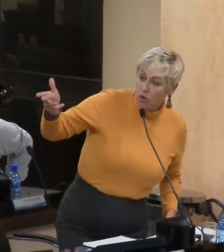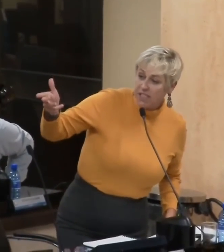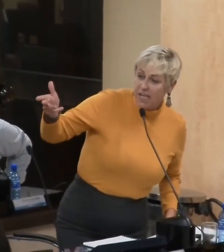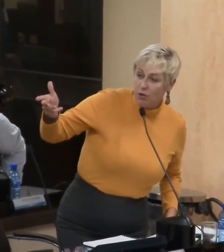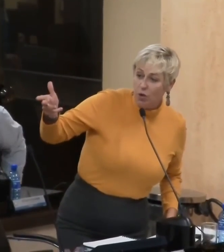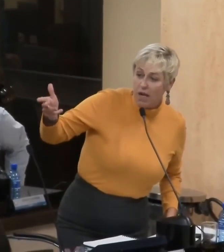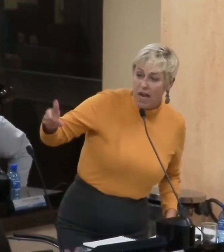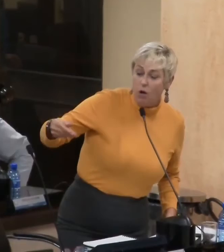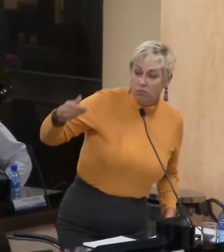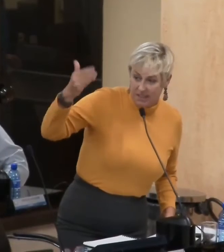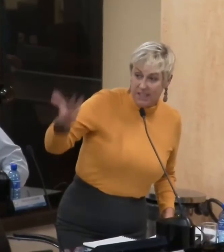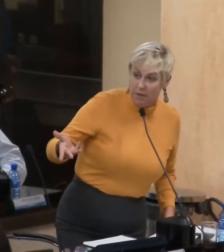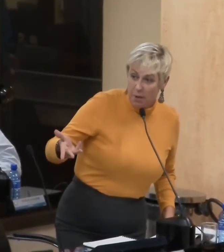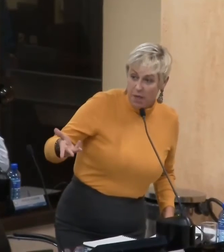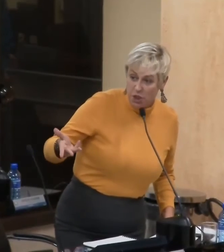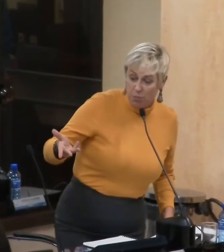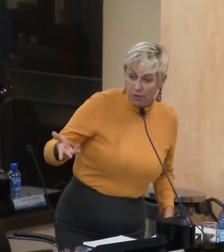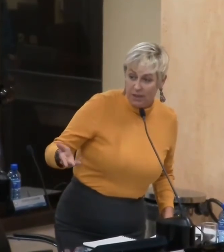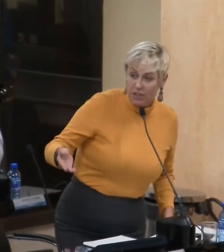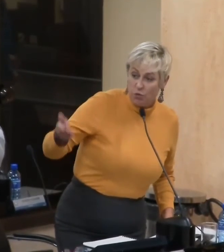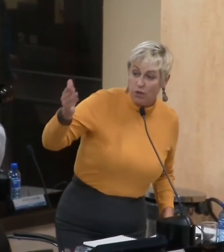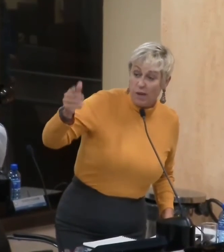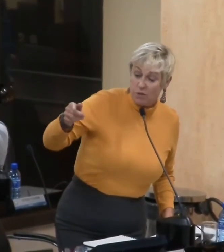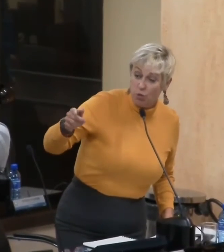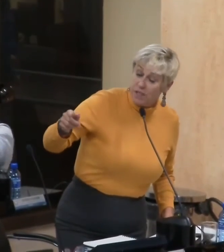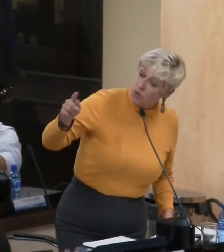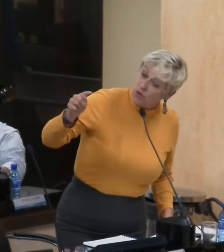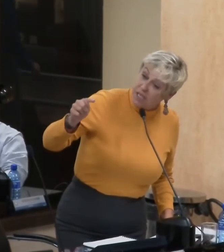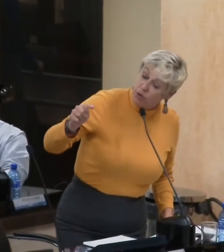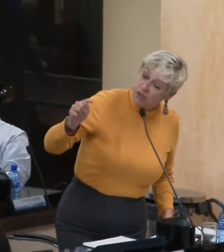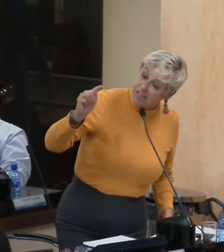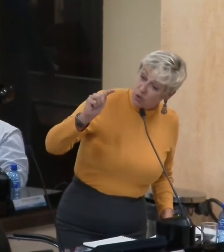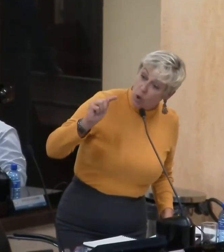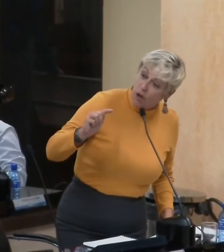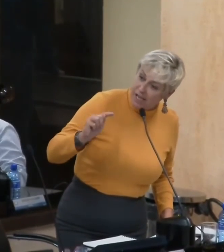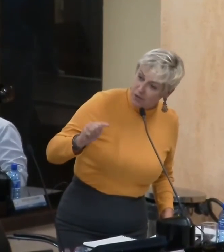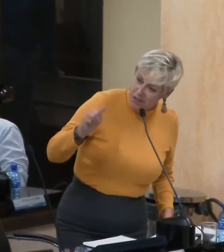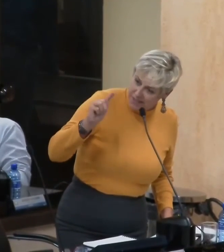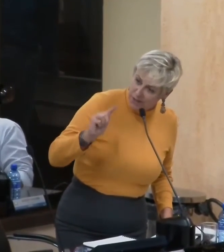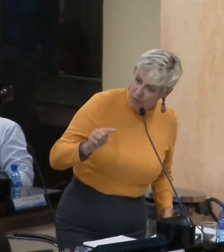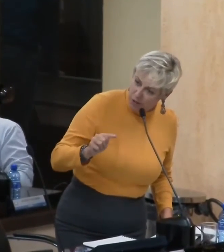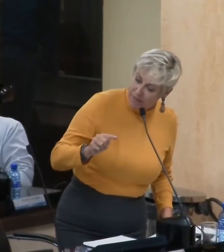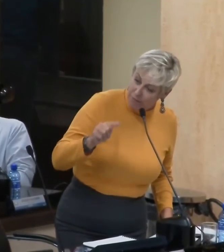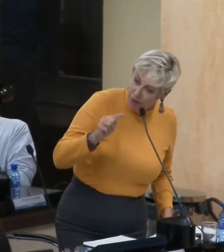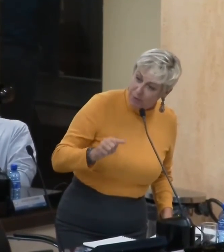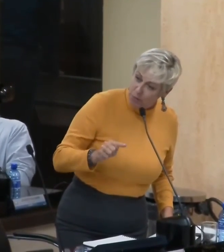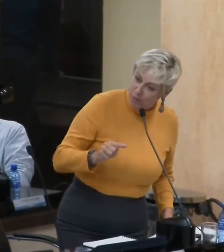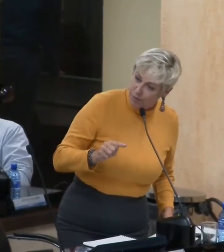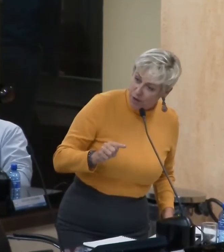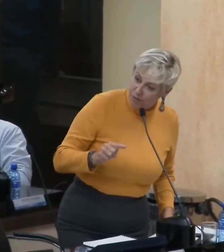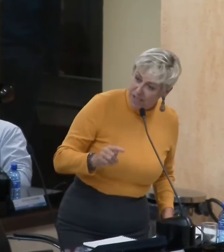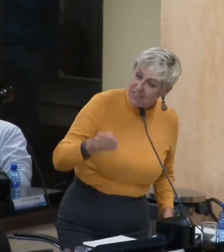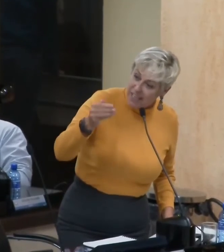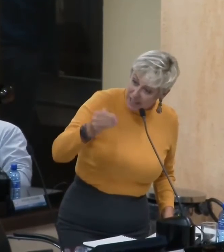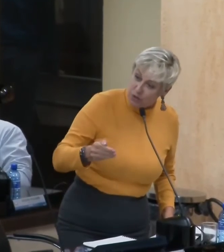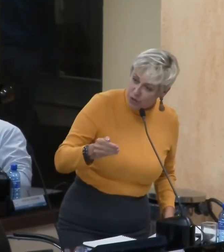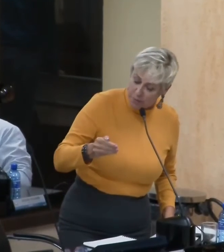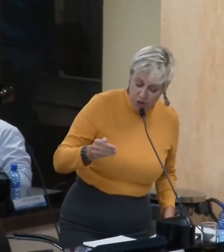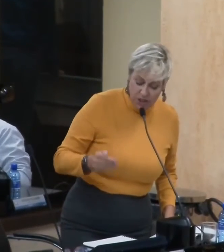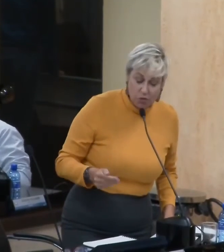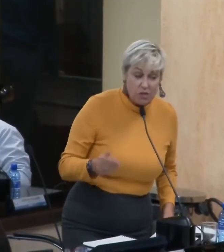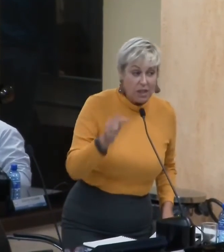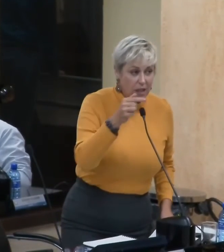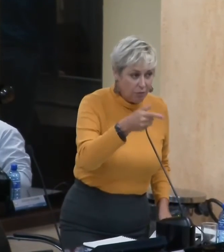Quanto ao conselho local, extremamente importante. Quanto às multas, gostei muito das colocações, da forma como foi feita e